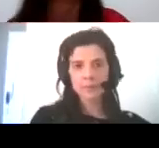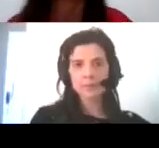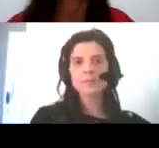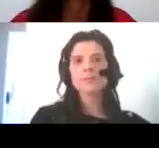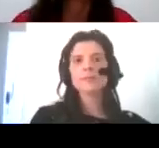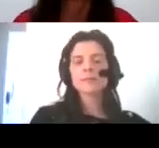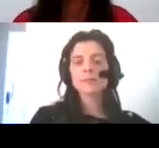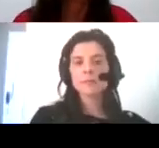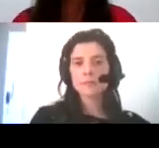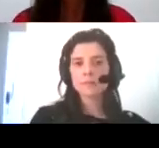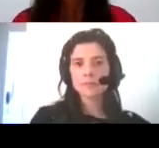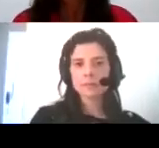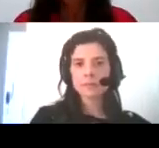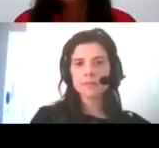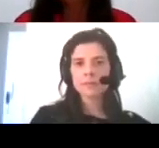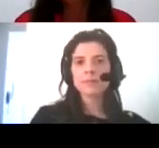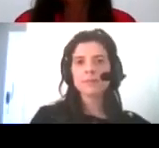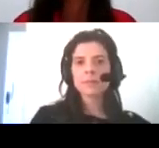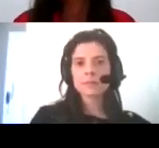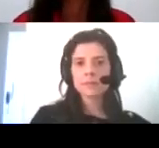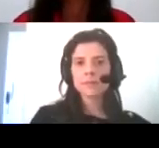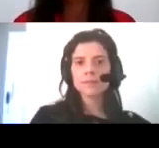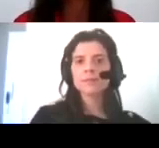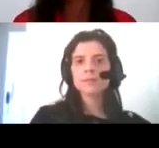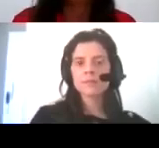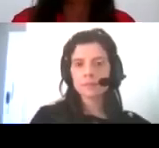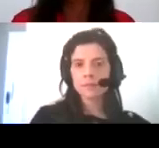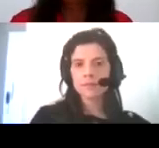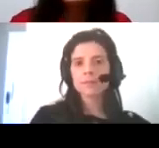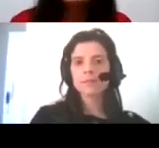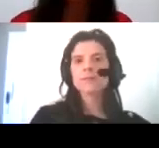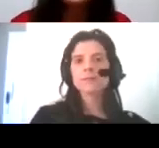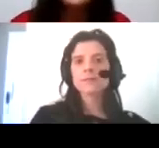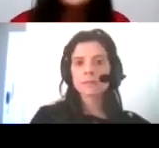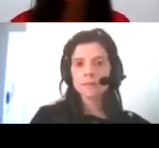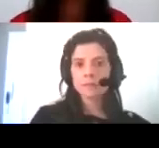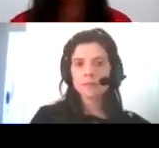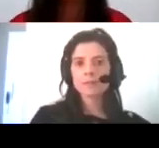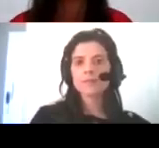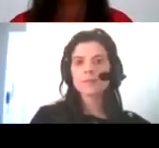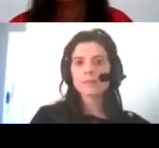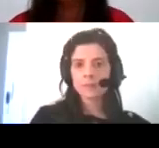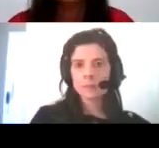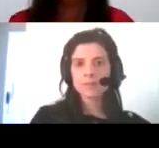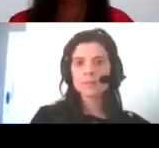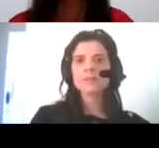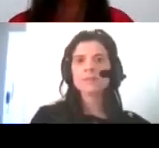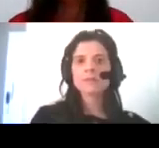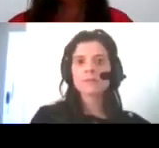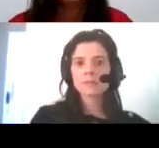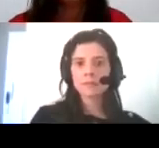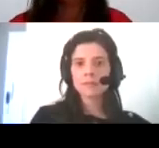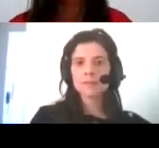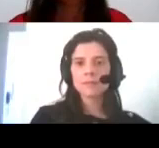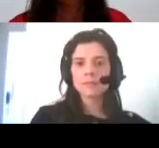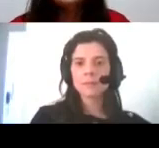minha vida pessoal com os meus amigos. Eu vou ser uma pessoa melhor. E é isso que nós desejamos para você, que